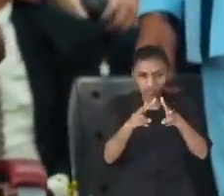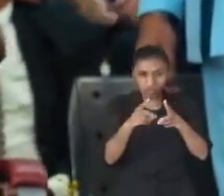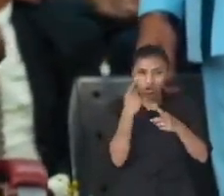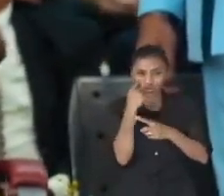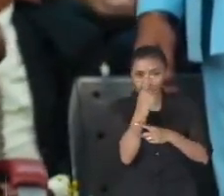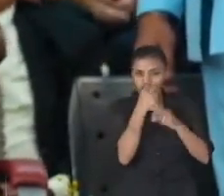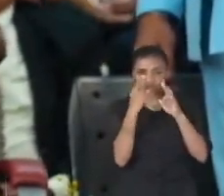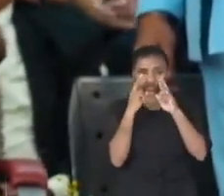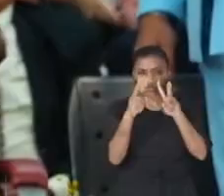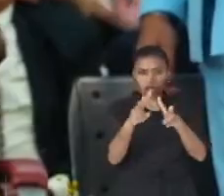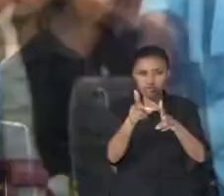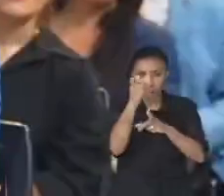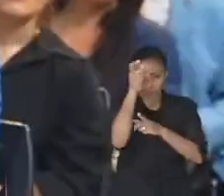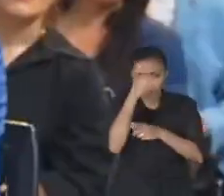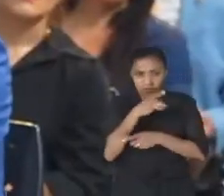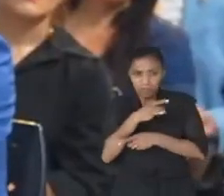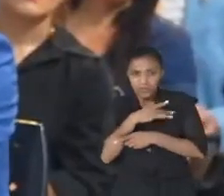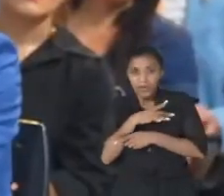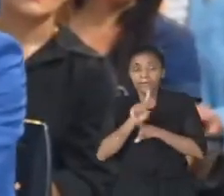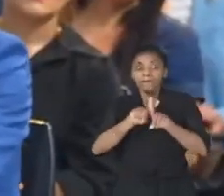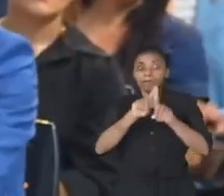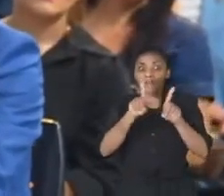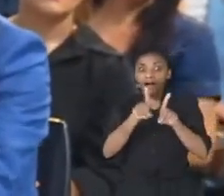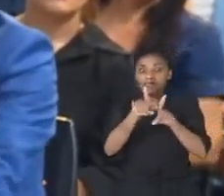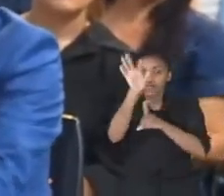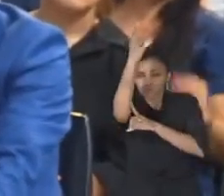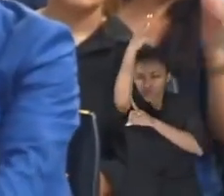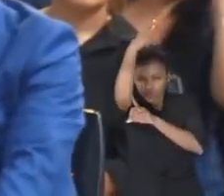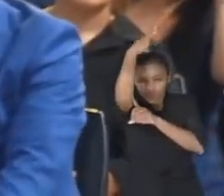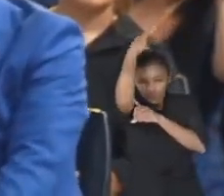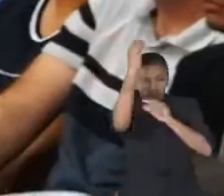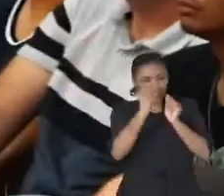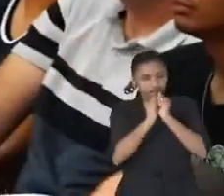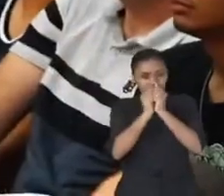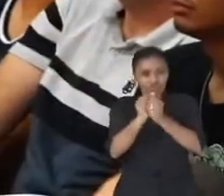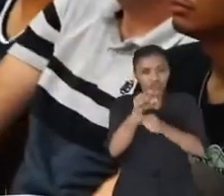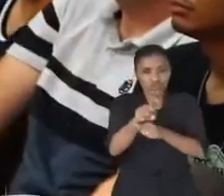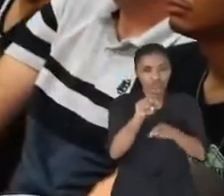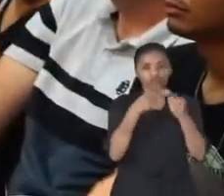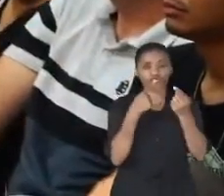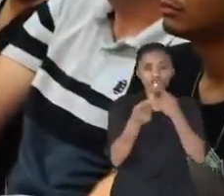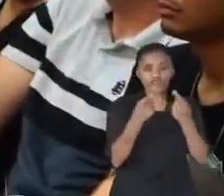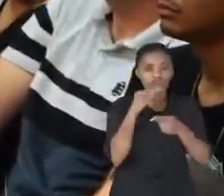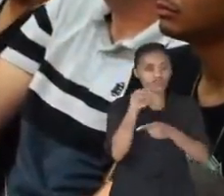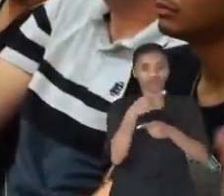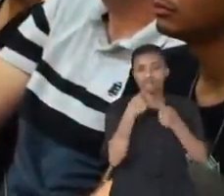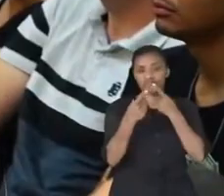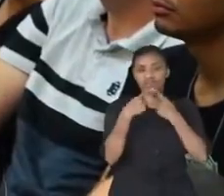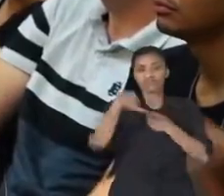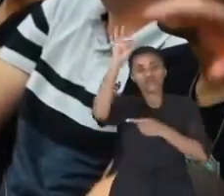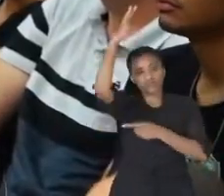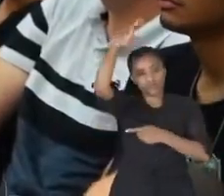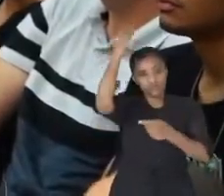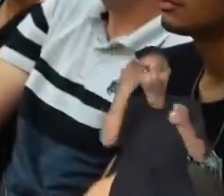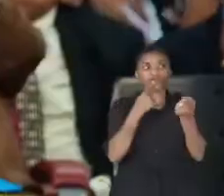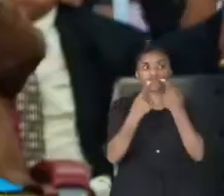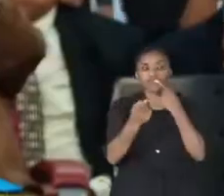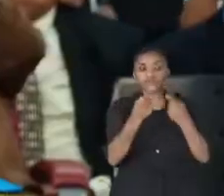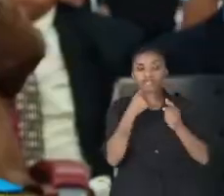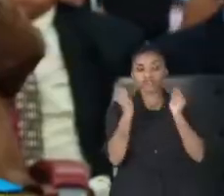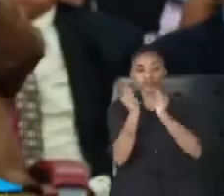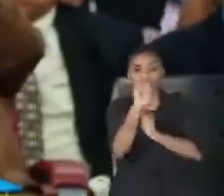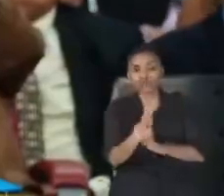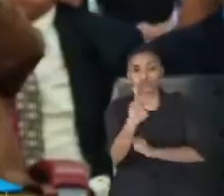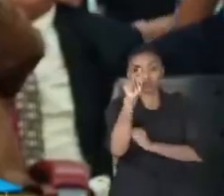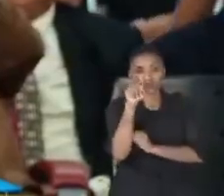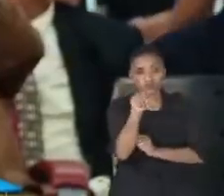seus olhos que o diabo teme, é os olhos de quem está ali. Quando você fala, não é você que fala, é ele que fala através de você por inspiração.